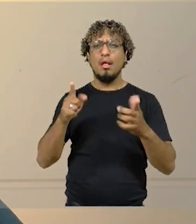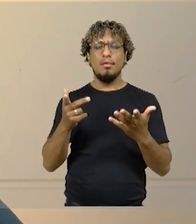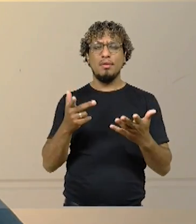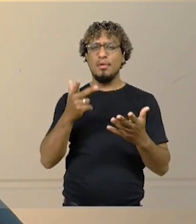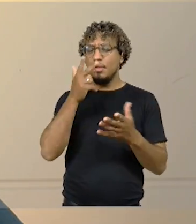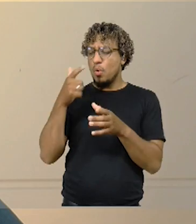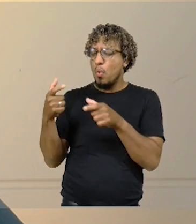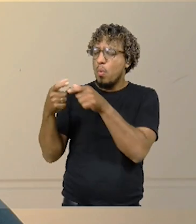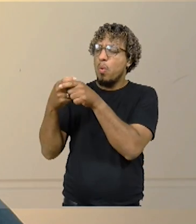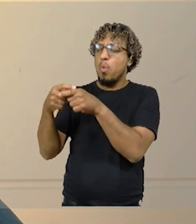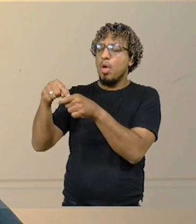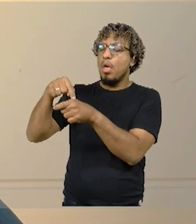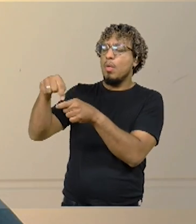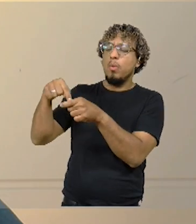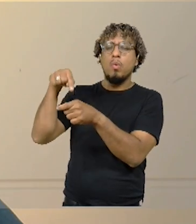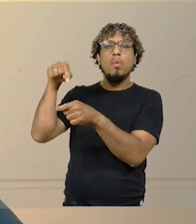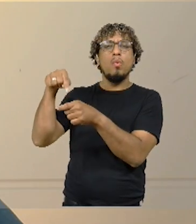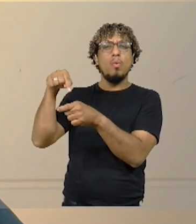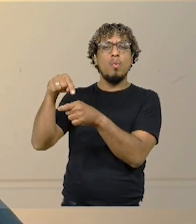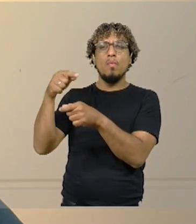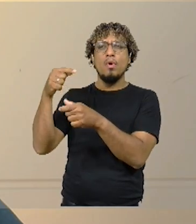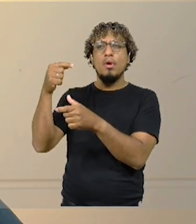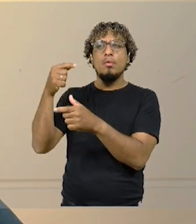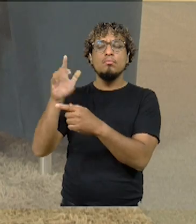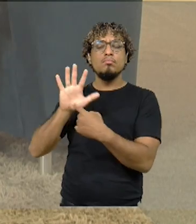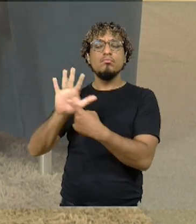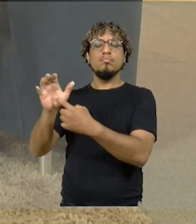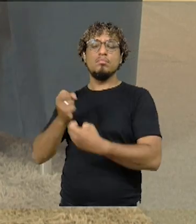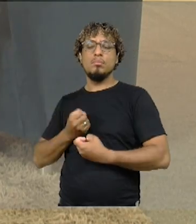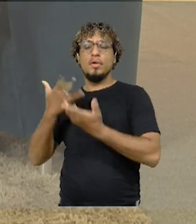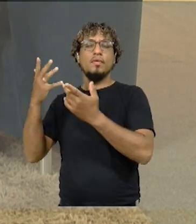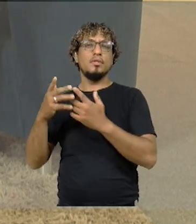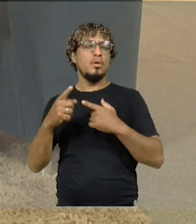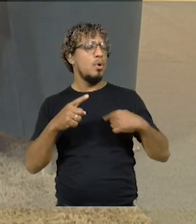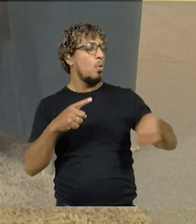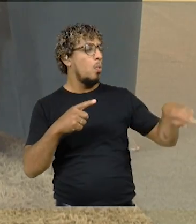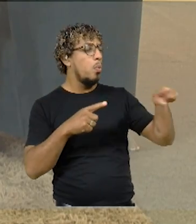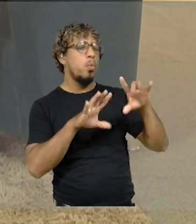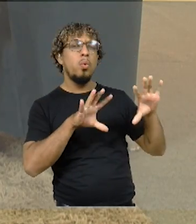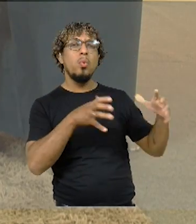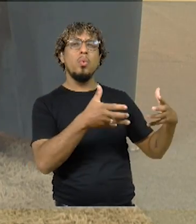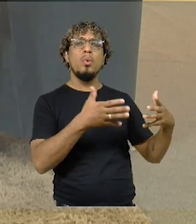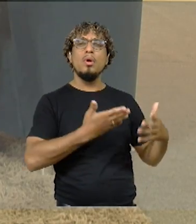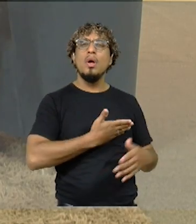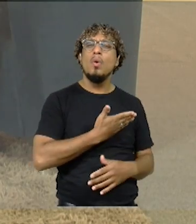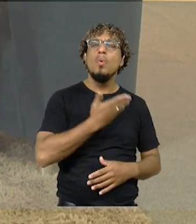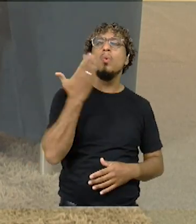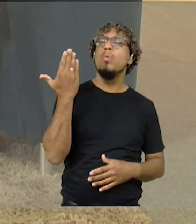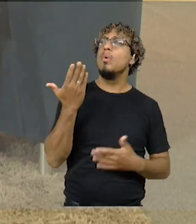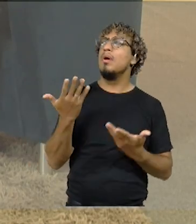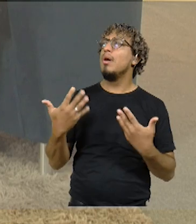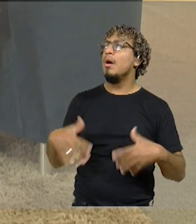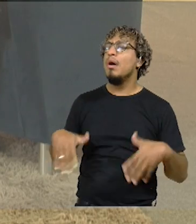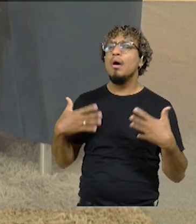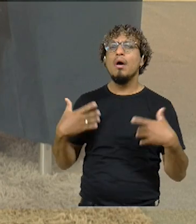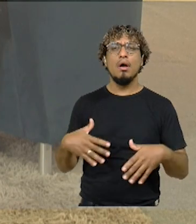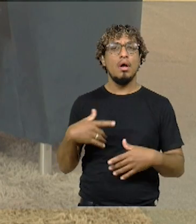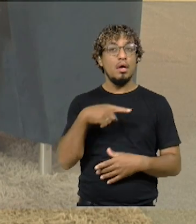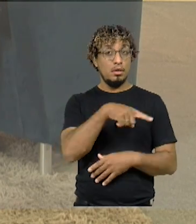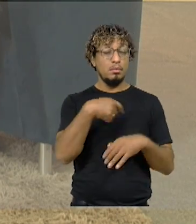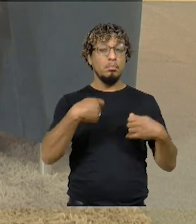ano, né? Então a gente tem que ter eventos permanentes, eventos descentralizados, eventos nos bairros.